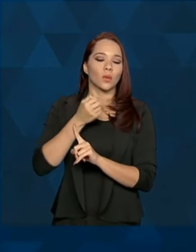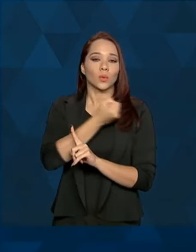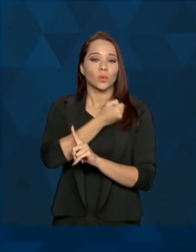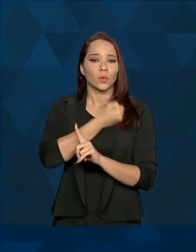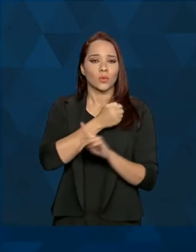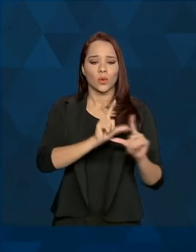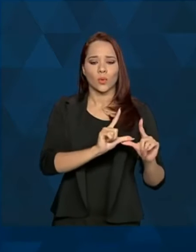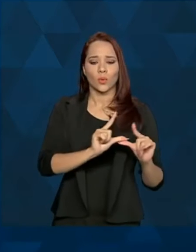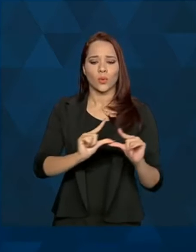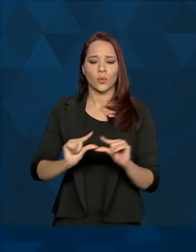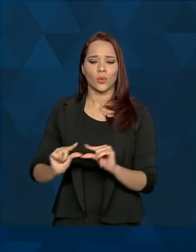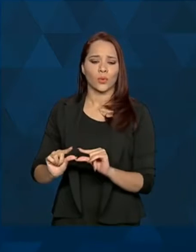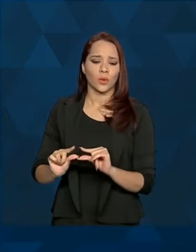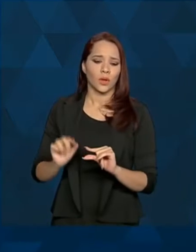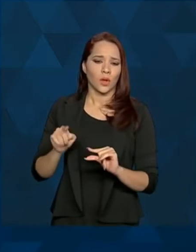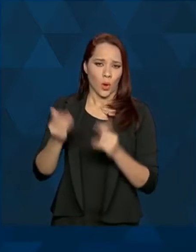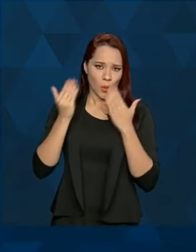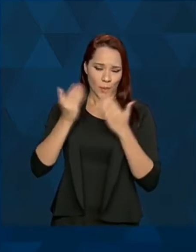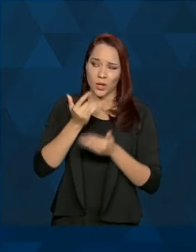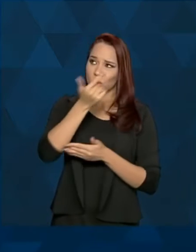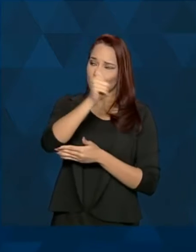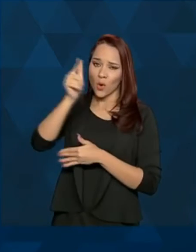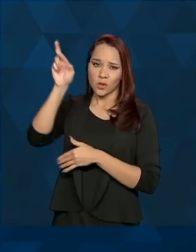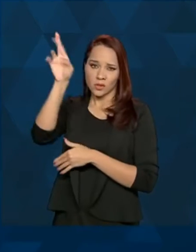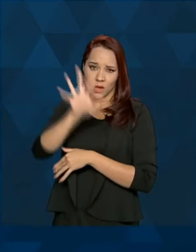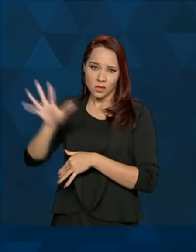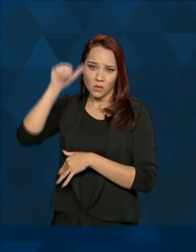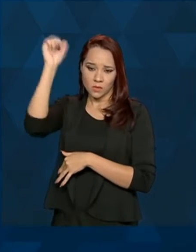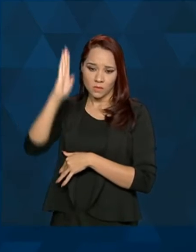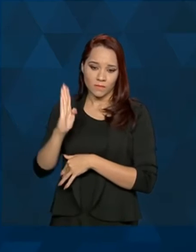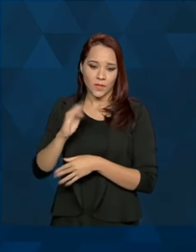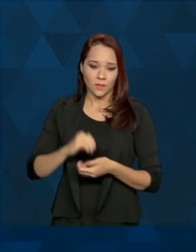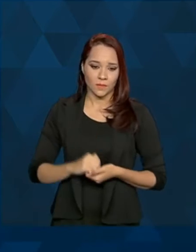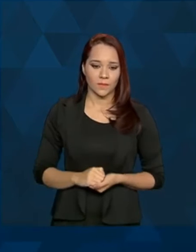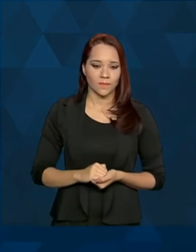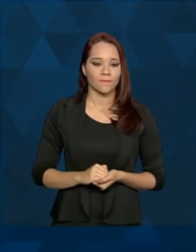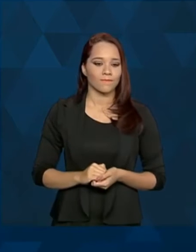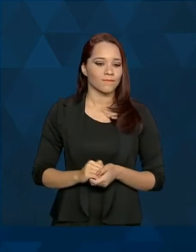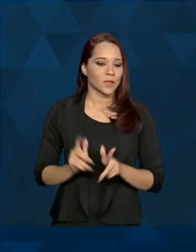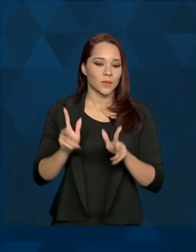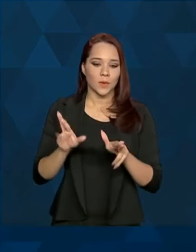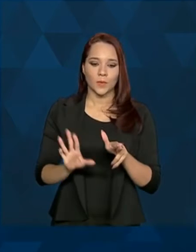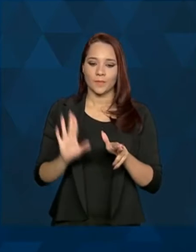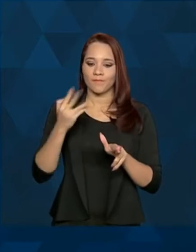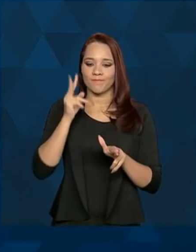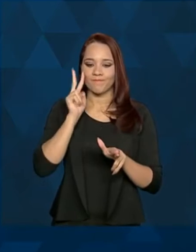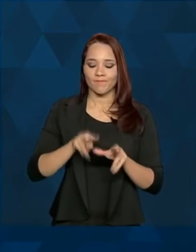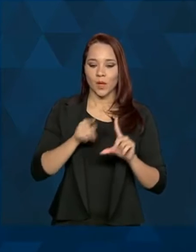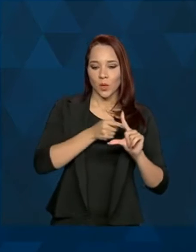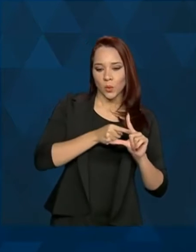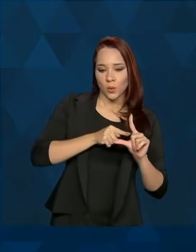muito menor do que comparado com outras regiões do nosso país, mas a mesma coisa você verifica que a